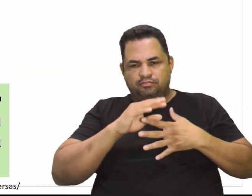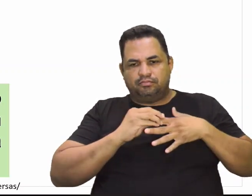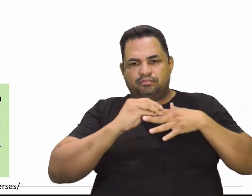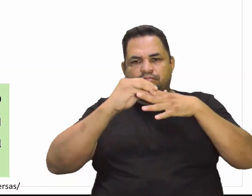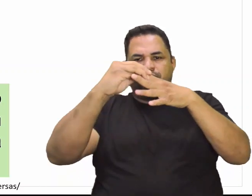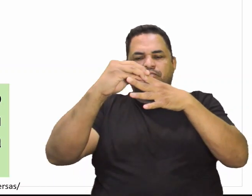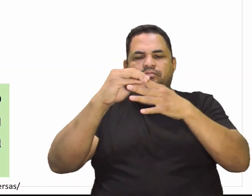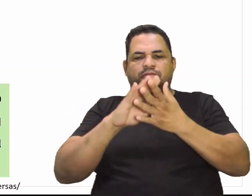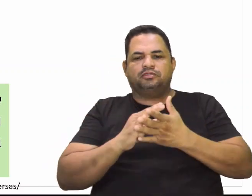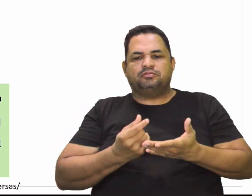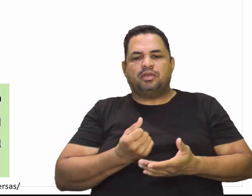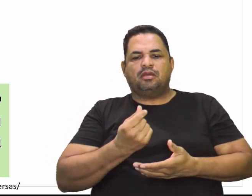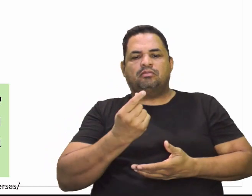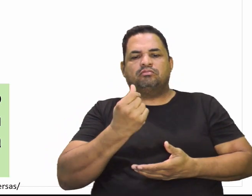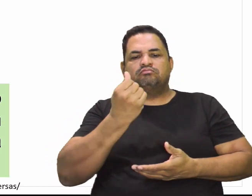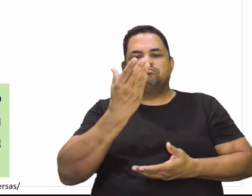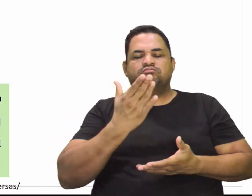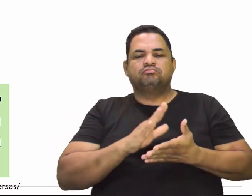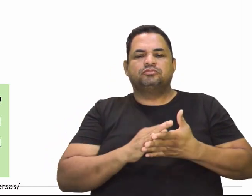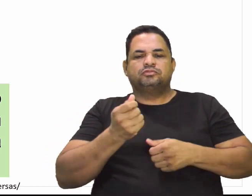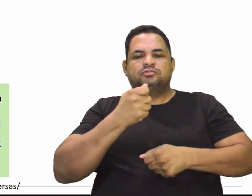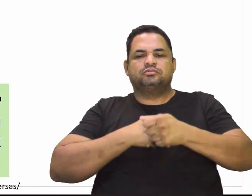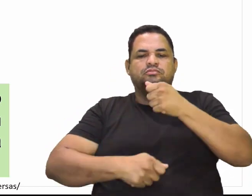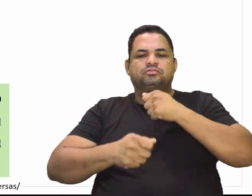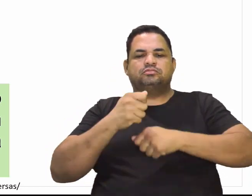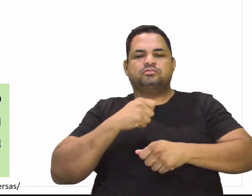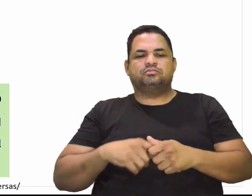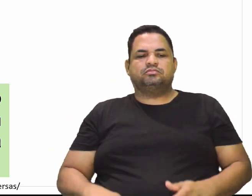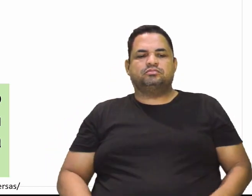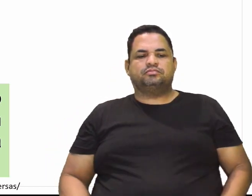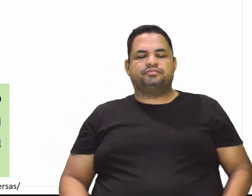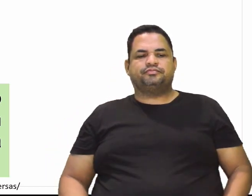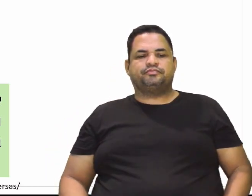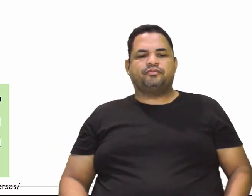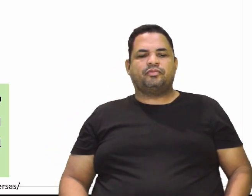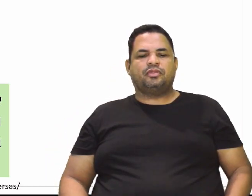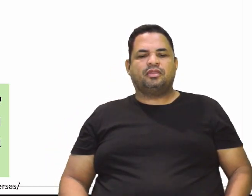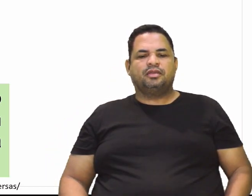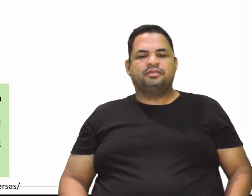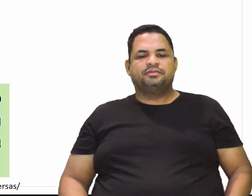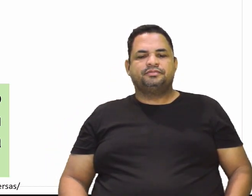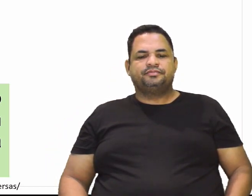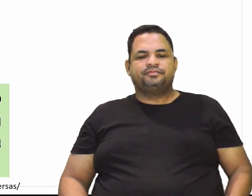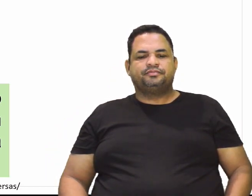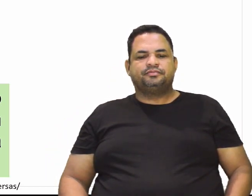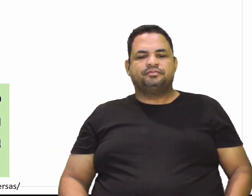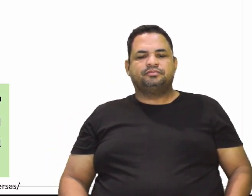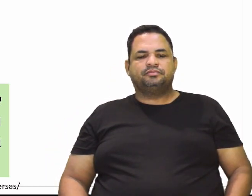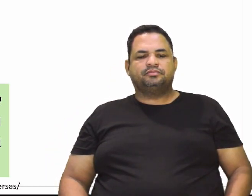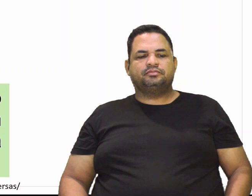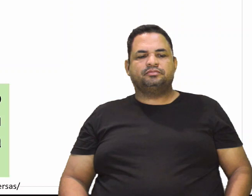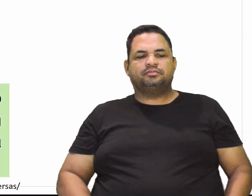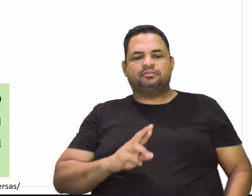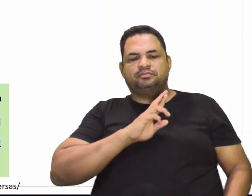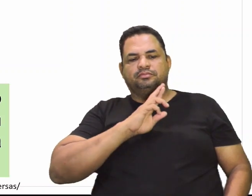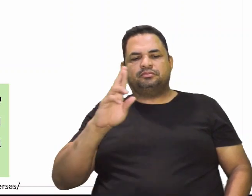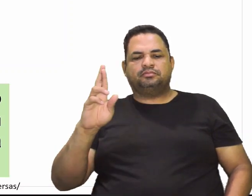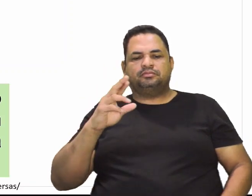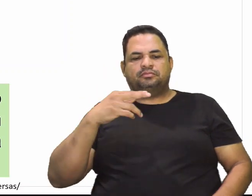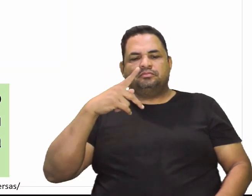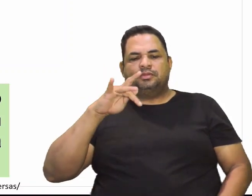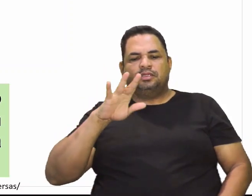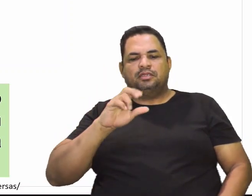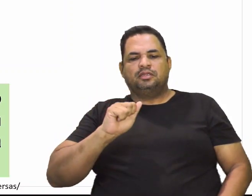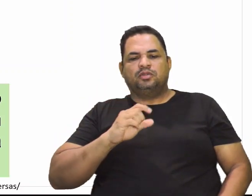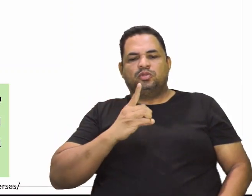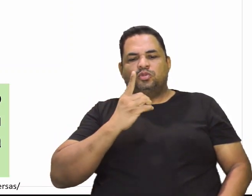própria renda econômica, ou fonte econômica. Na religião, os persas